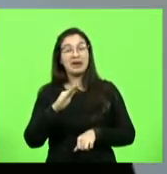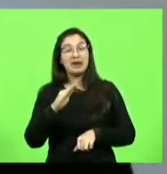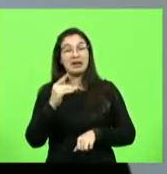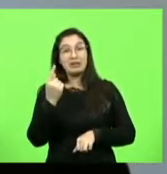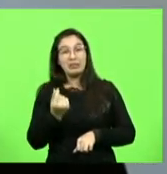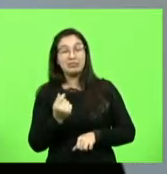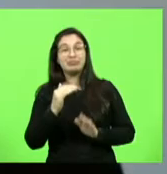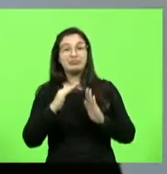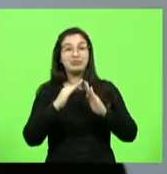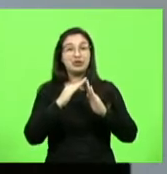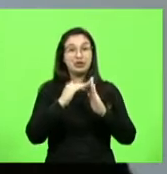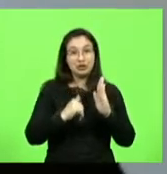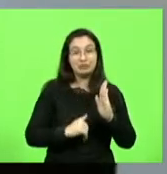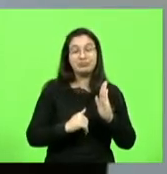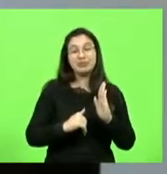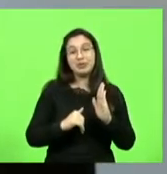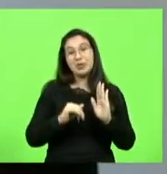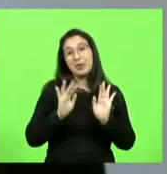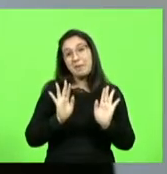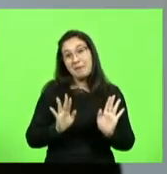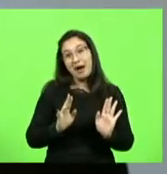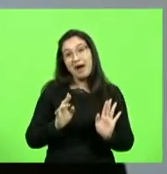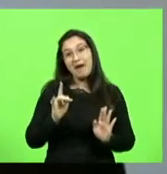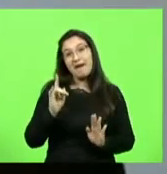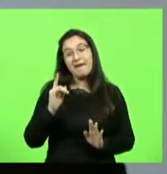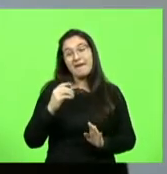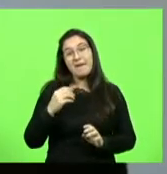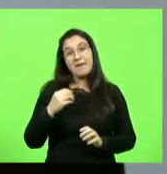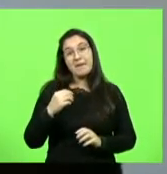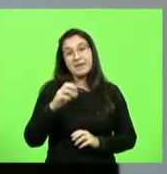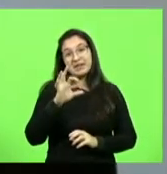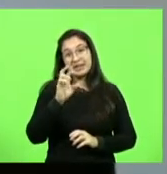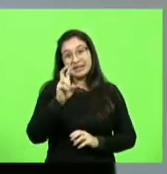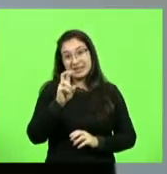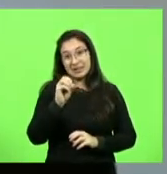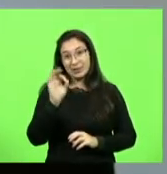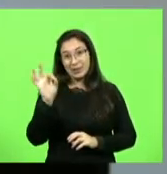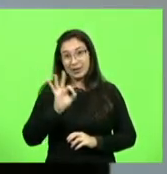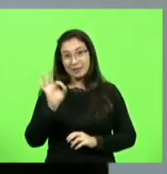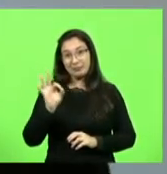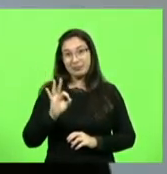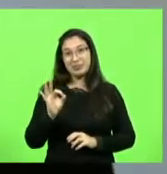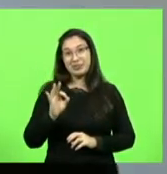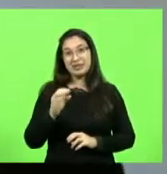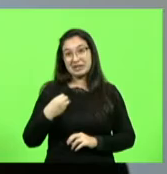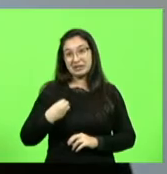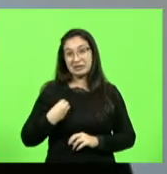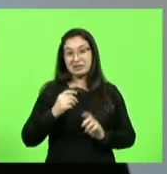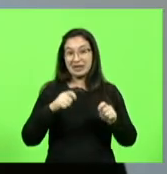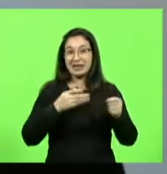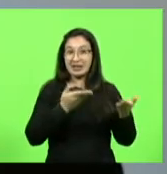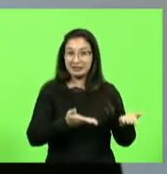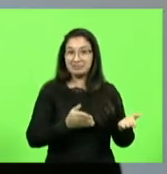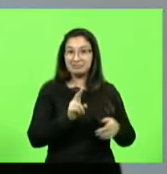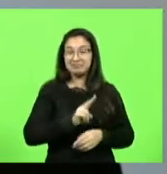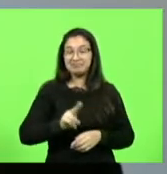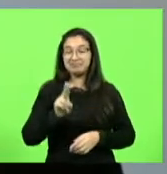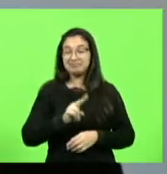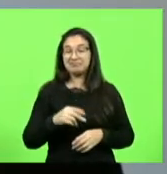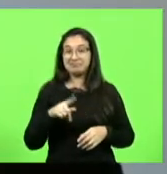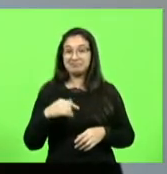na faixa de 15%, mas a durabilidade é 50%. Então, essa tecnologia é extraordinária. Então, a